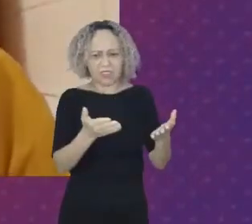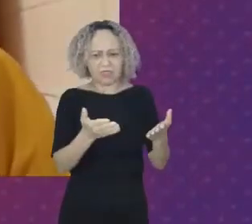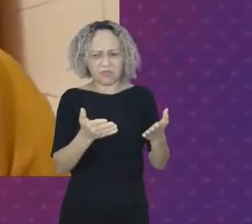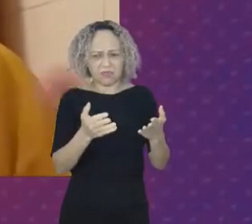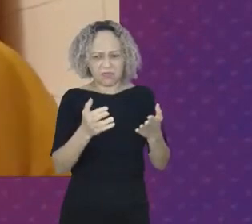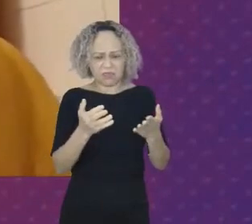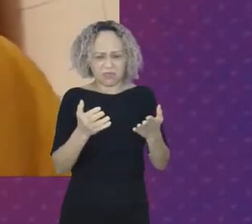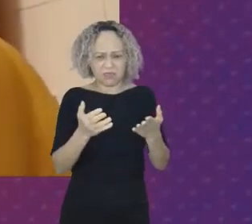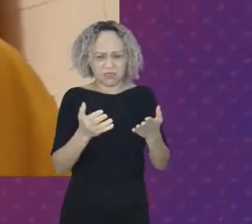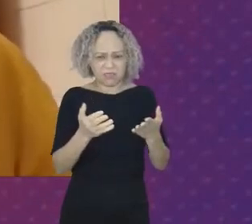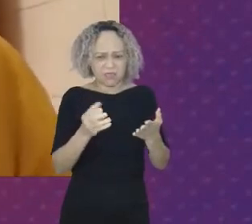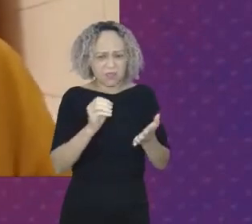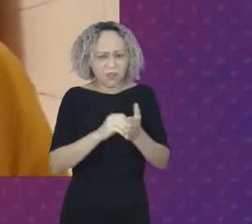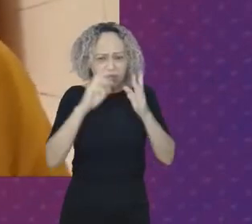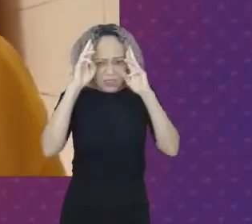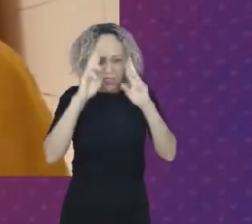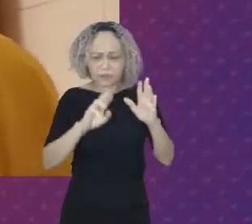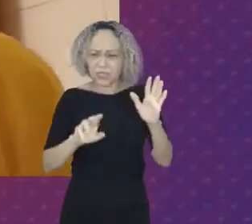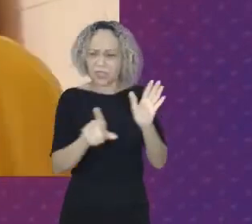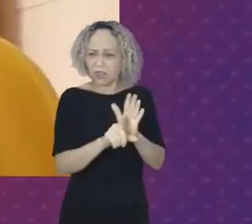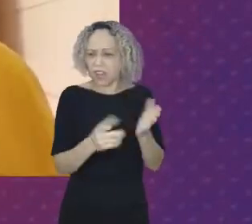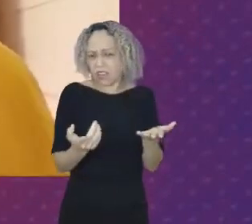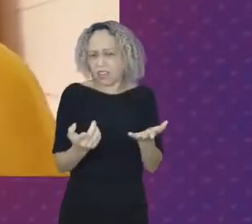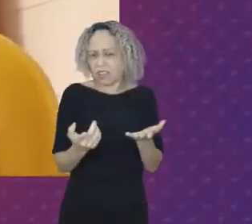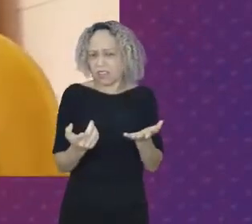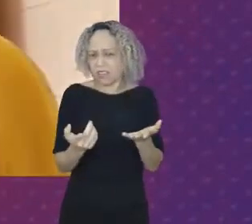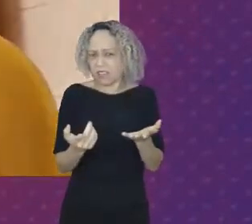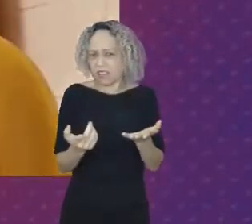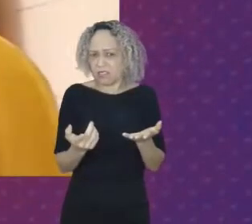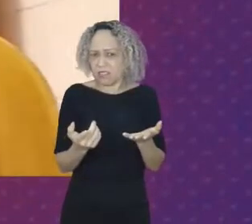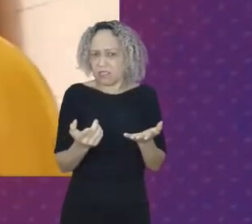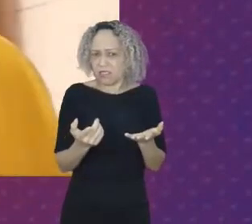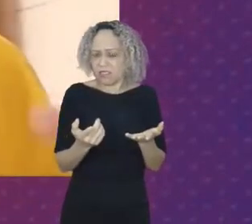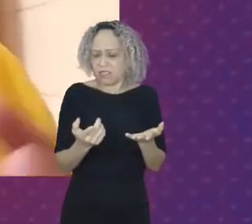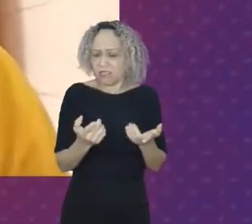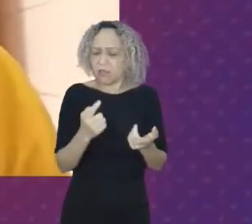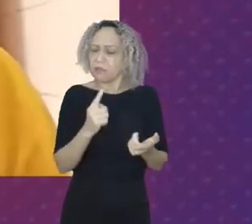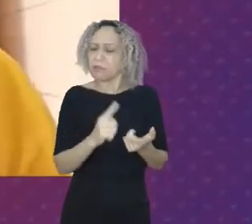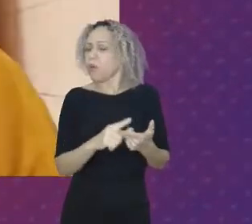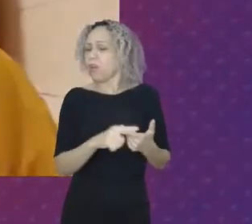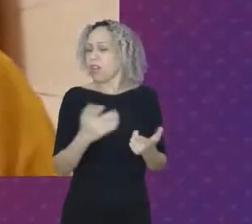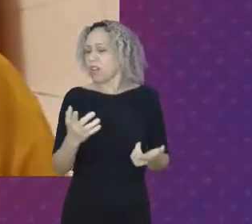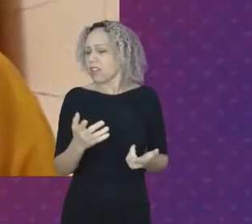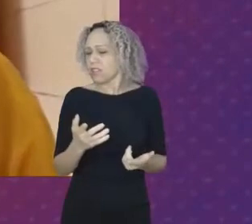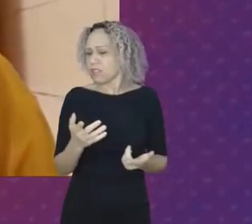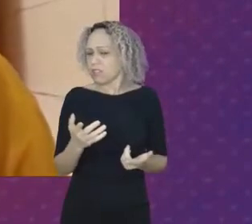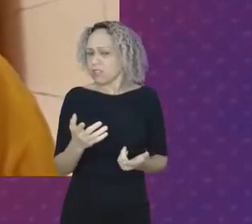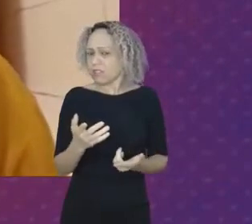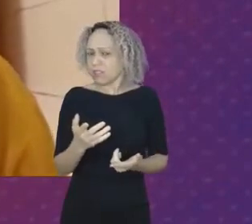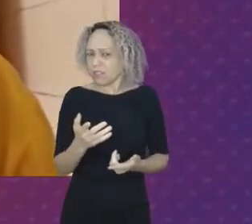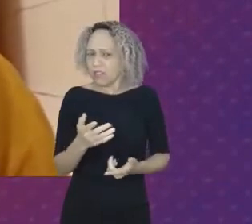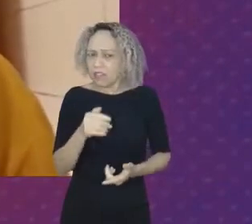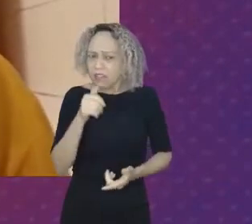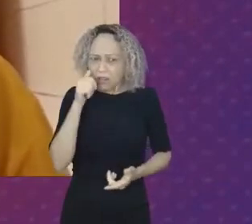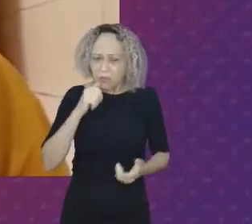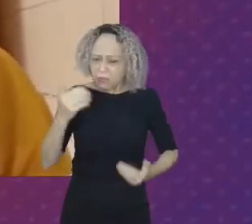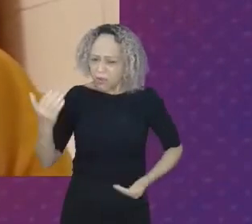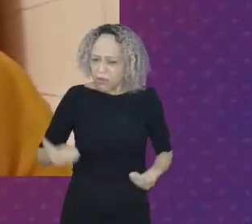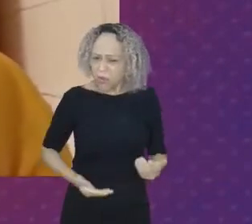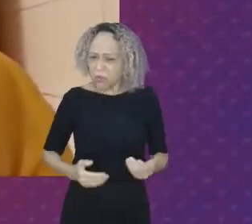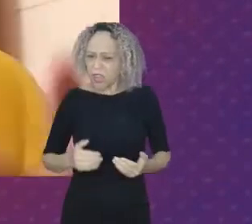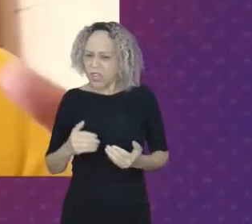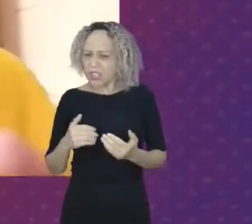de respeito a uma lei que existe. Lei não pode ser opcional, ela tem que ser cumprida. E até hoje nós nunca atingimos o